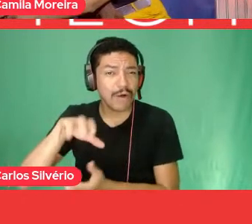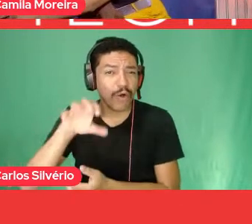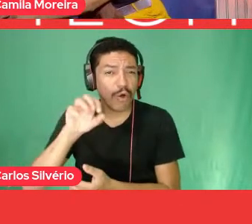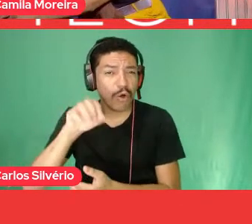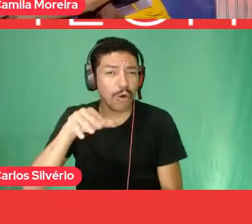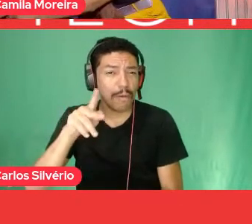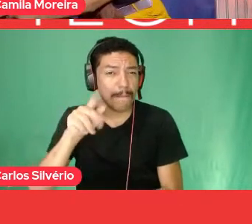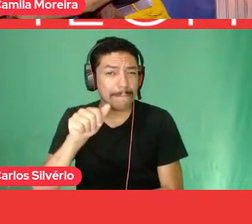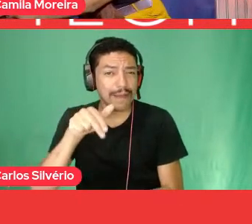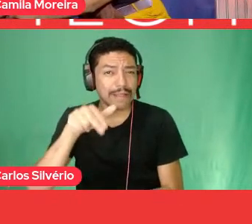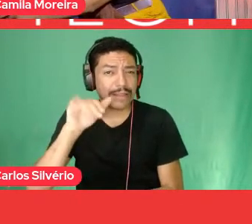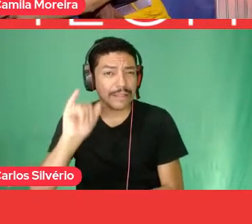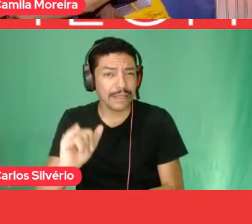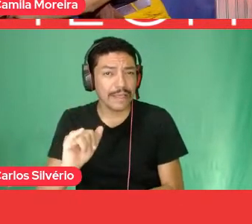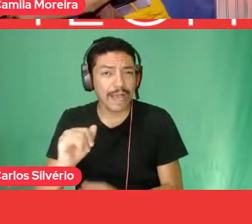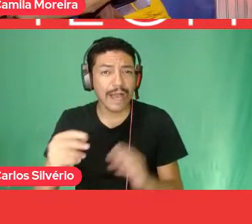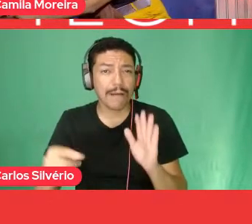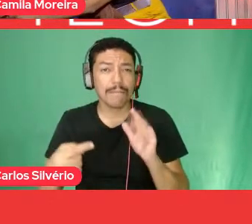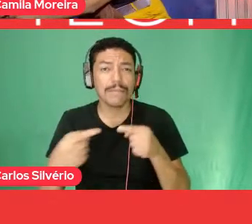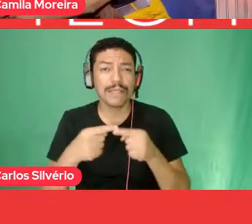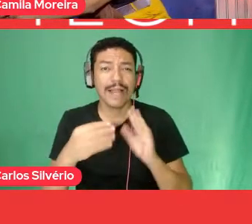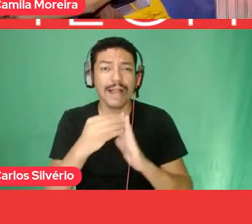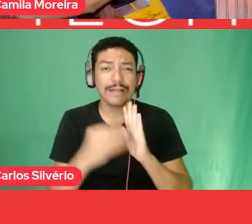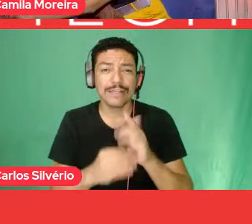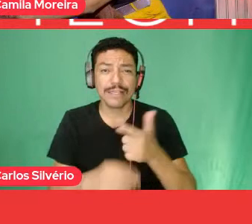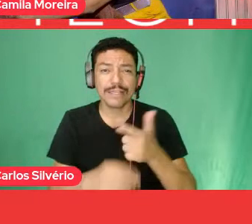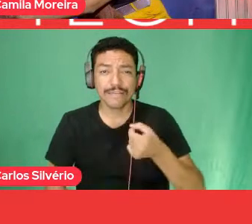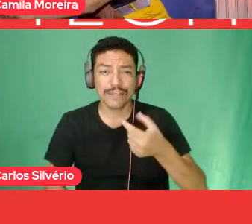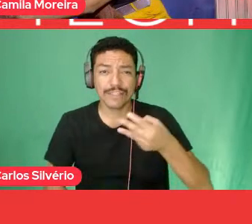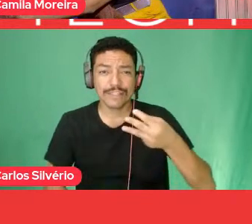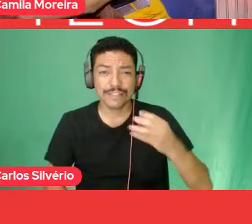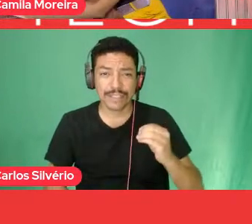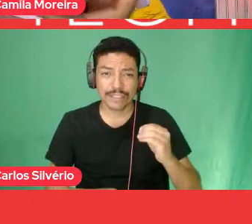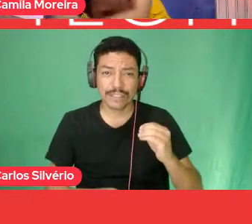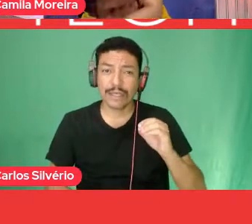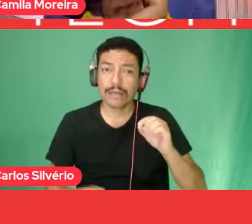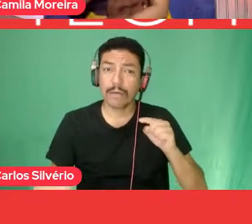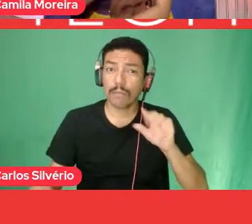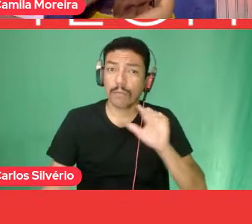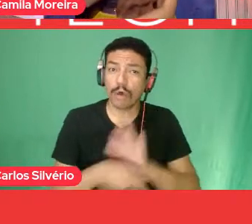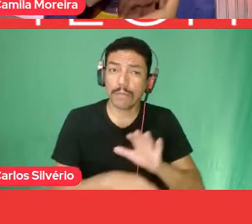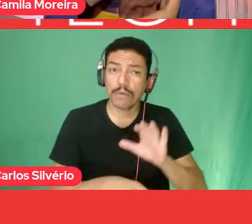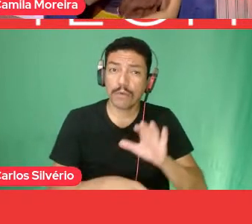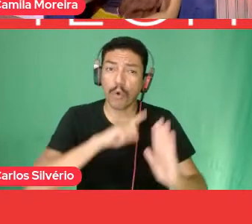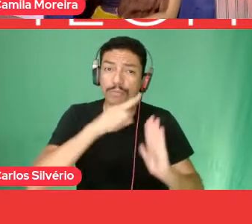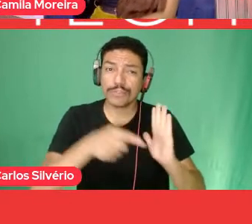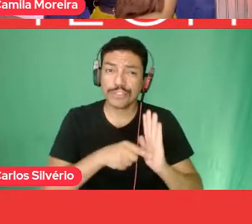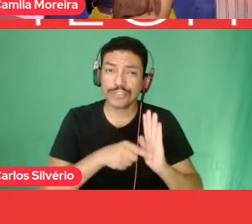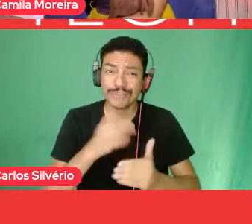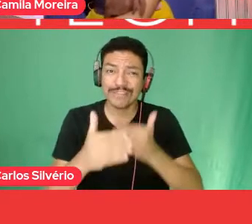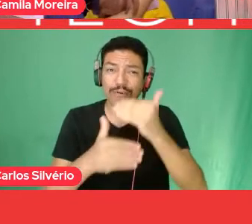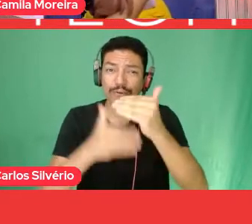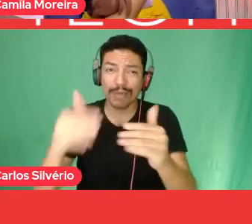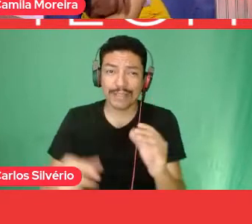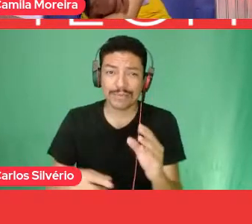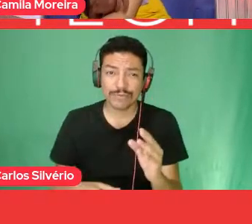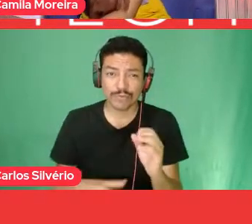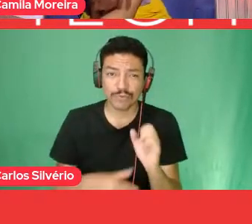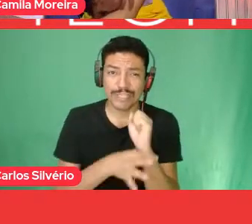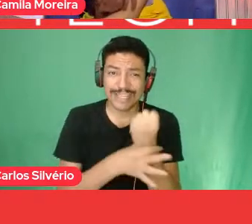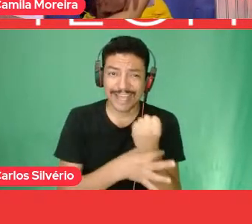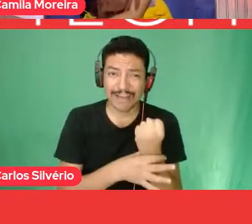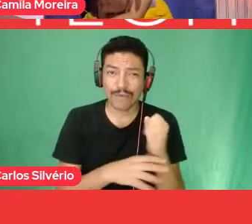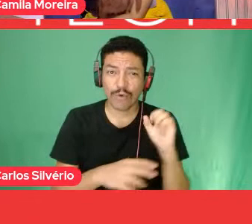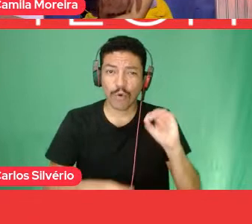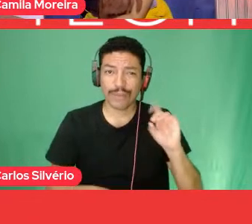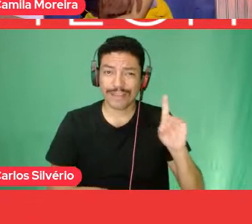do Desenvolvimento Sustentável. E em cima disso, eu queria entender com vocês, a gente já está caminhando aqui para o fim, qual